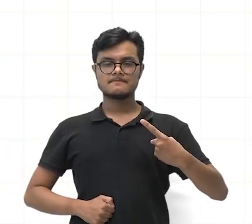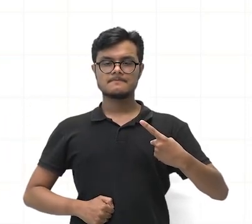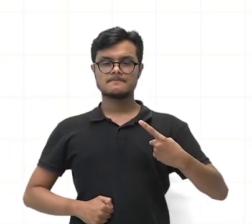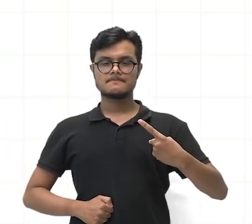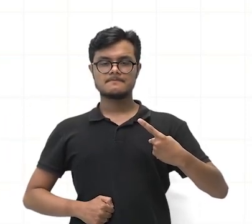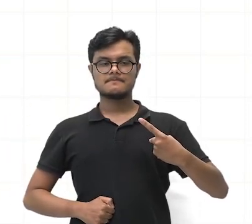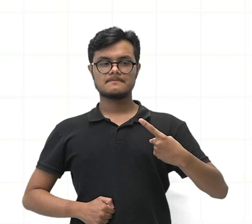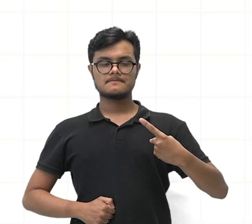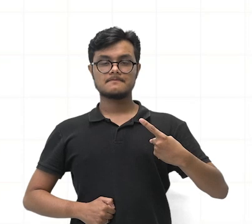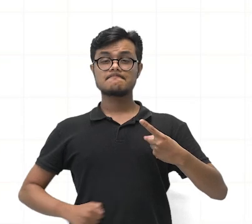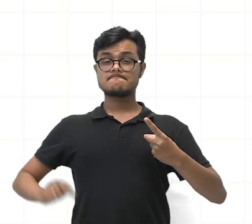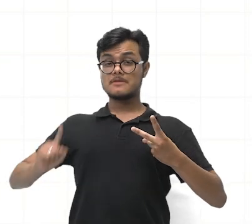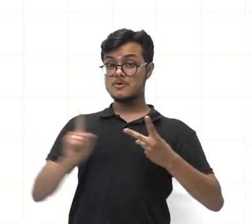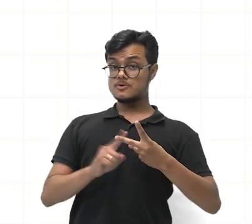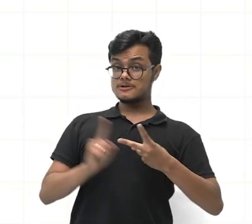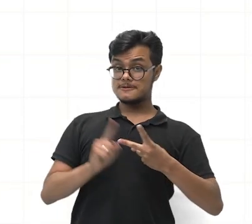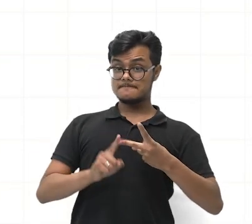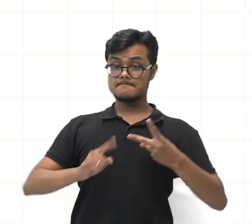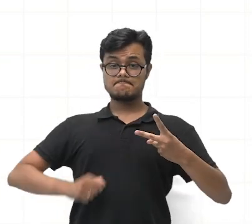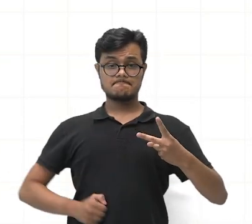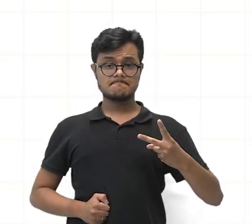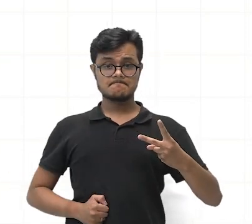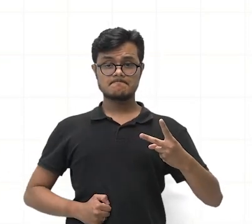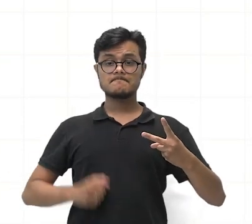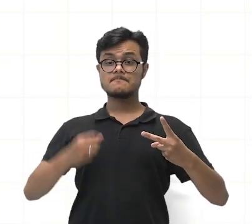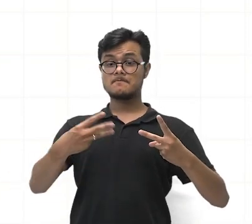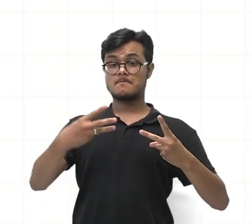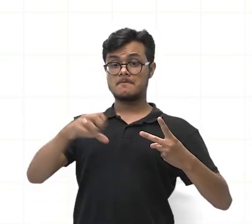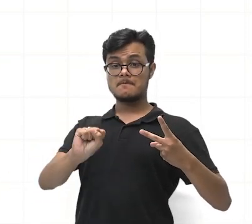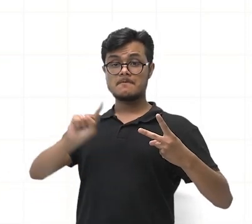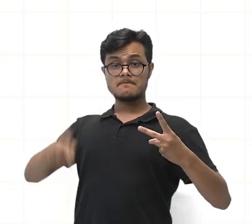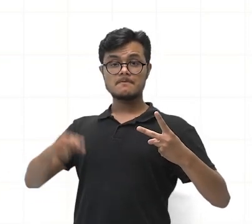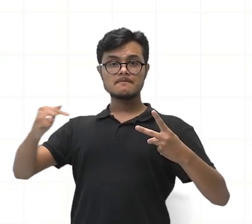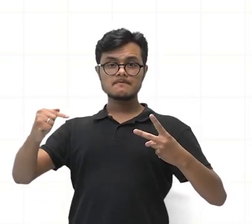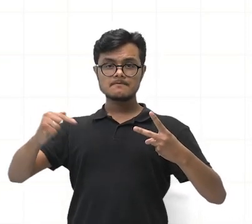45,3. Segundo abastecimento,